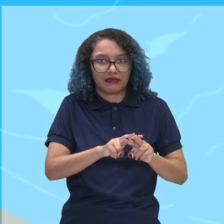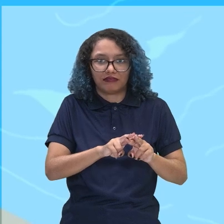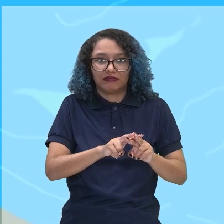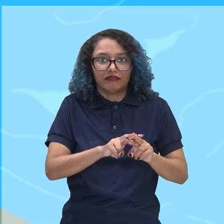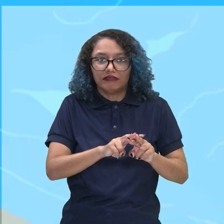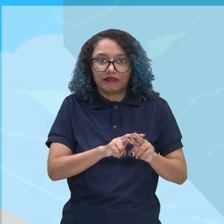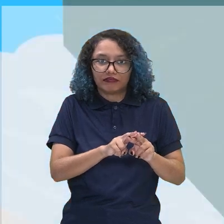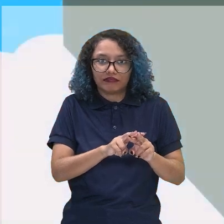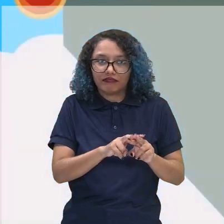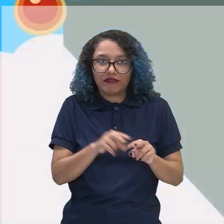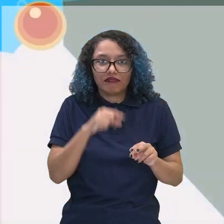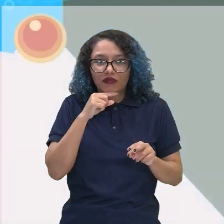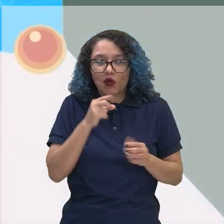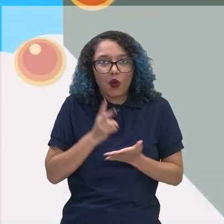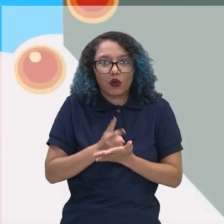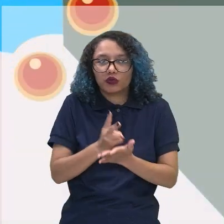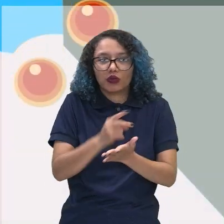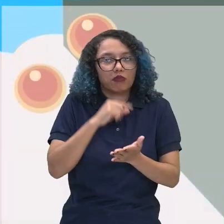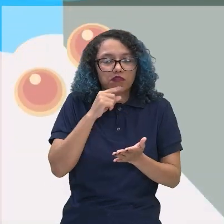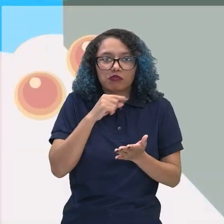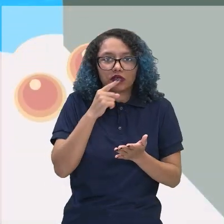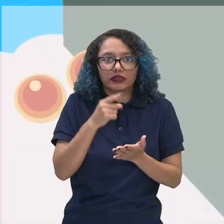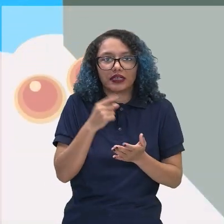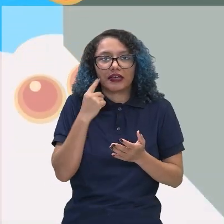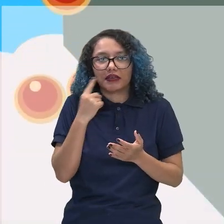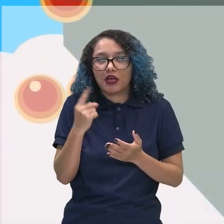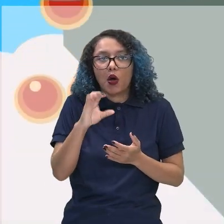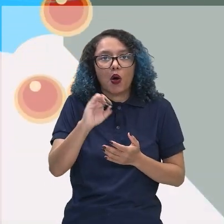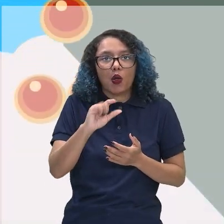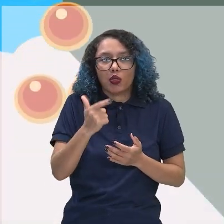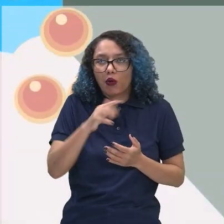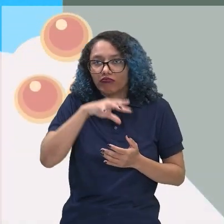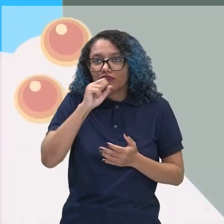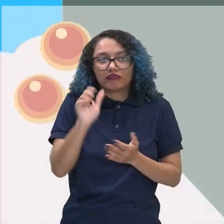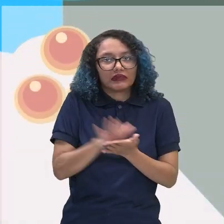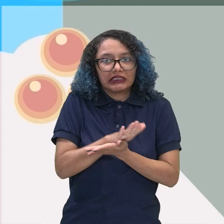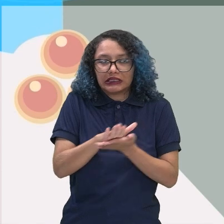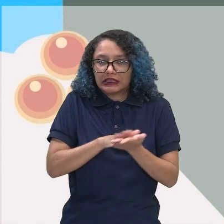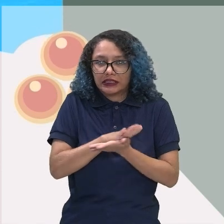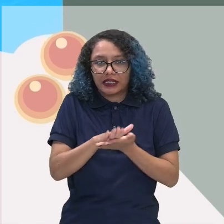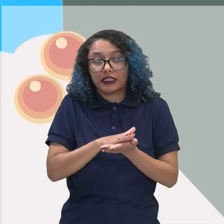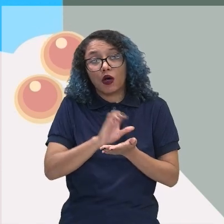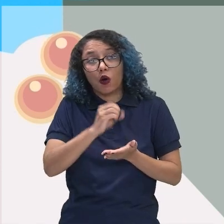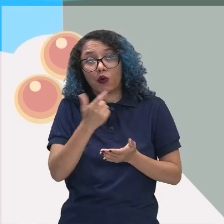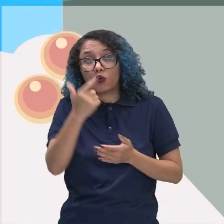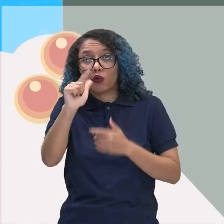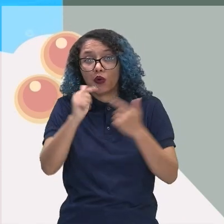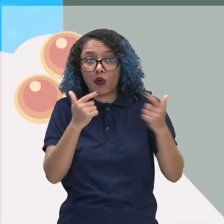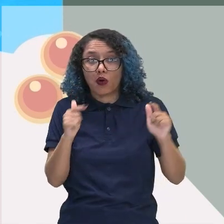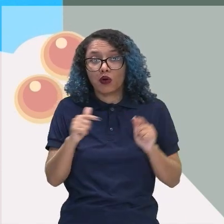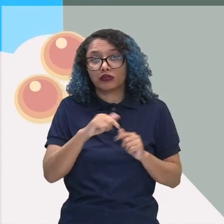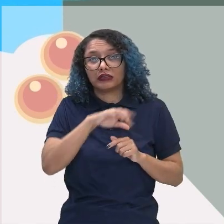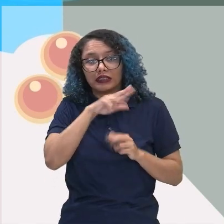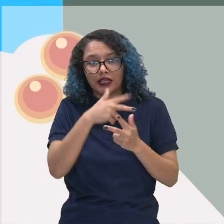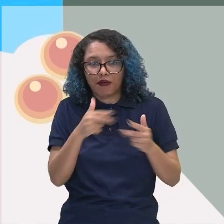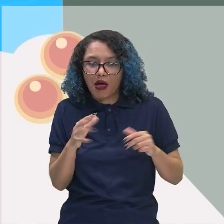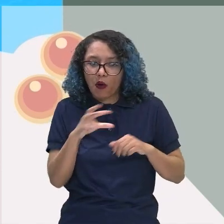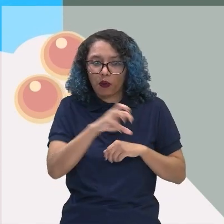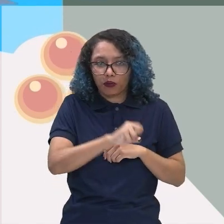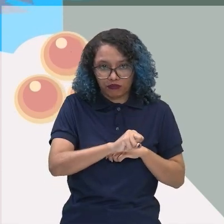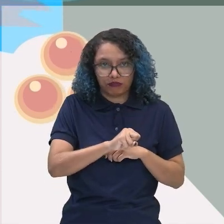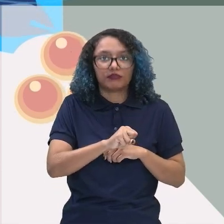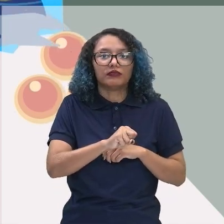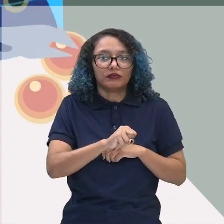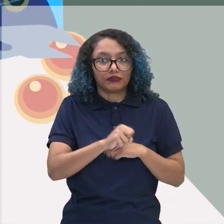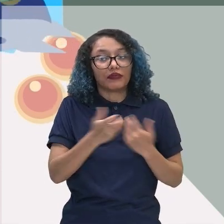pela barragem. Lá, elas ficam sem oxigênio para sobreviver ou são predadas por outros animais,